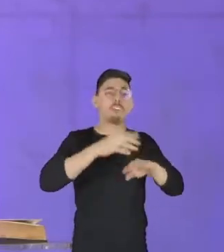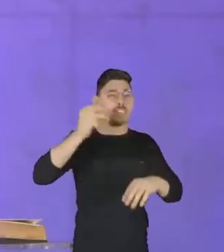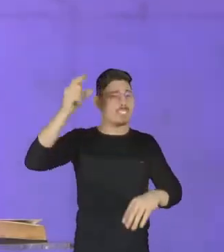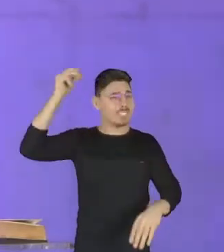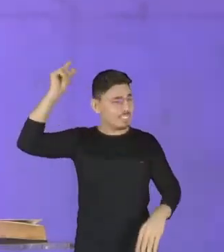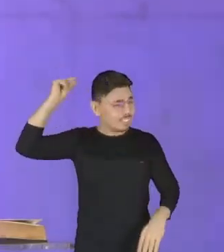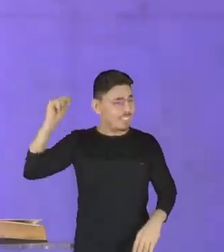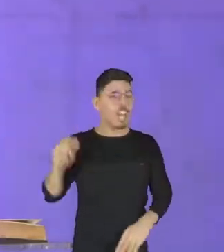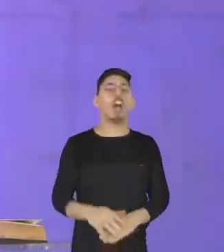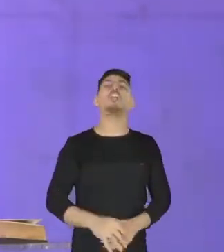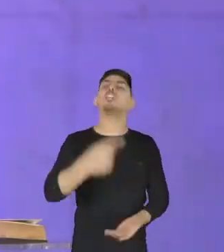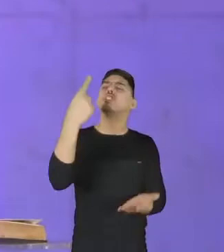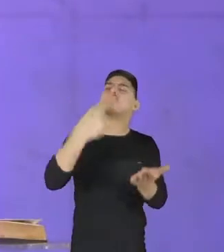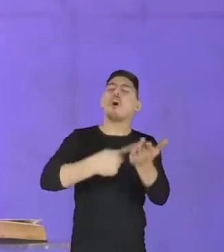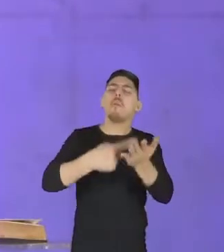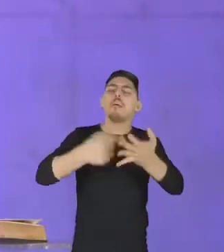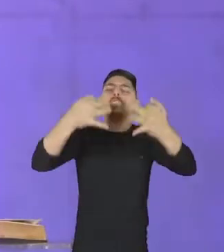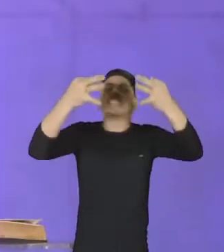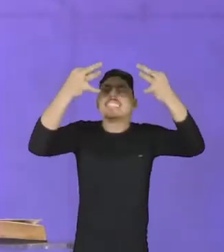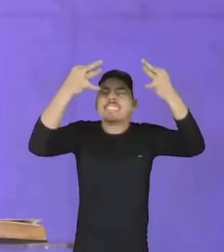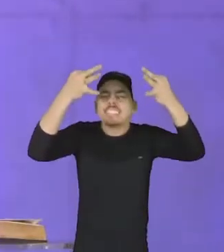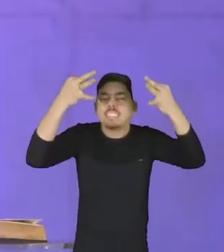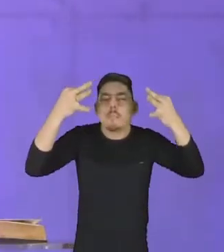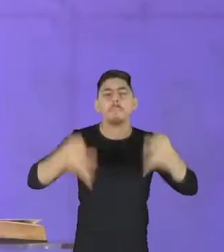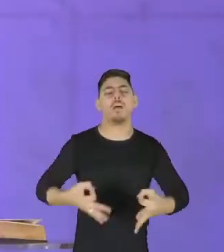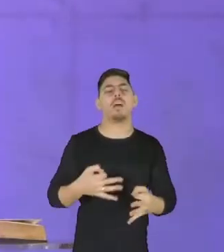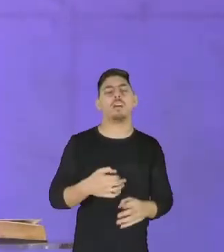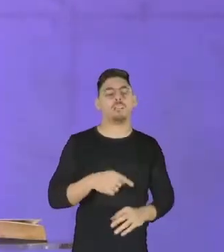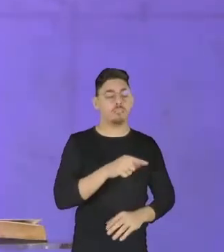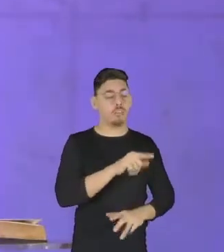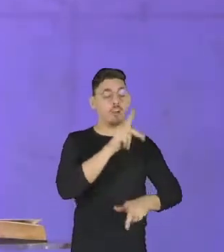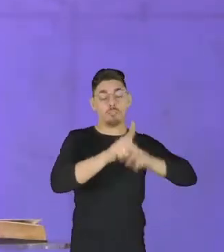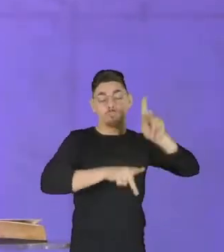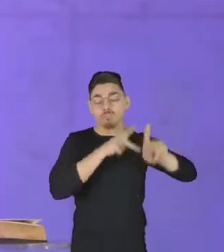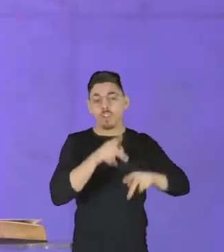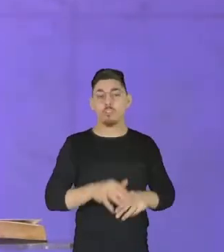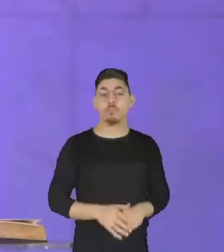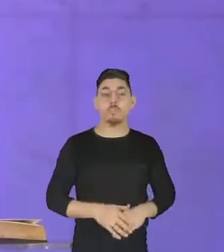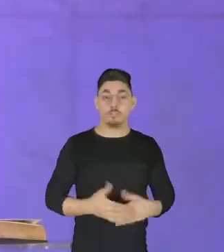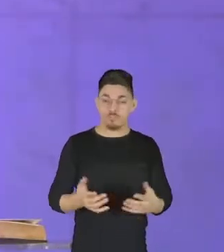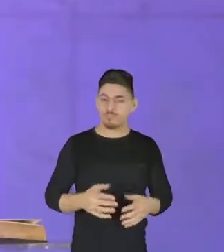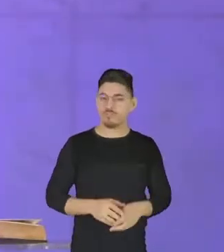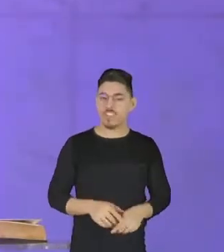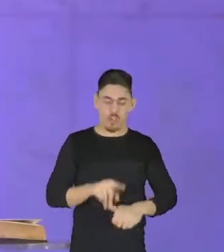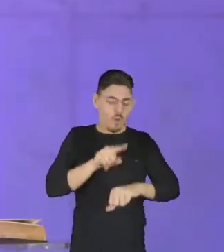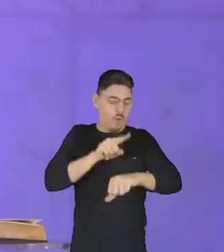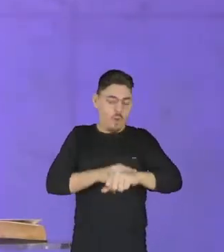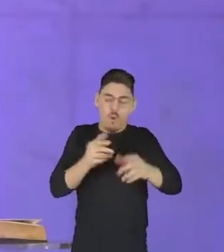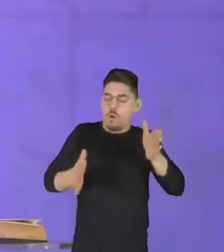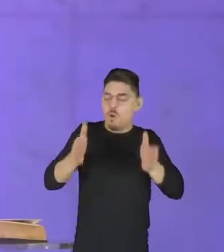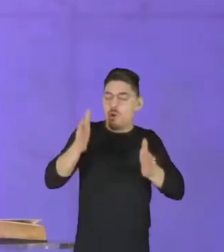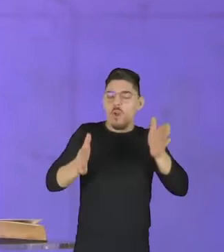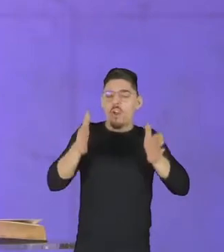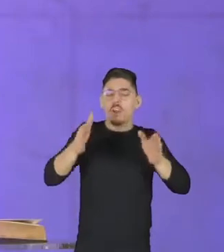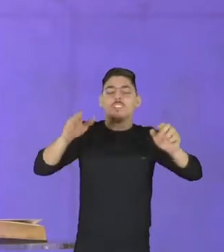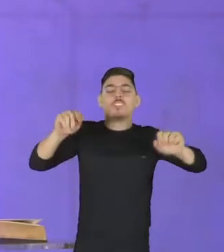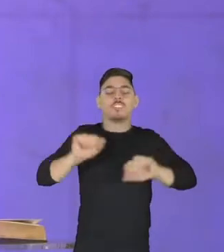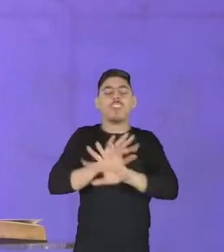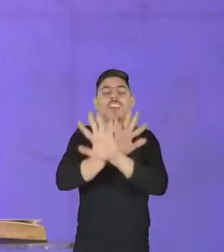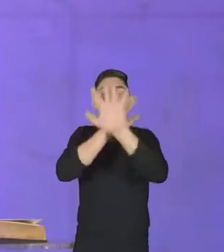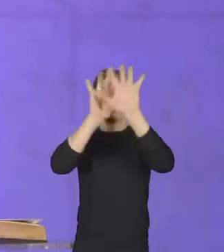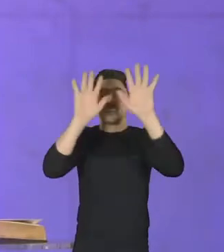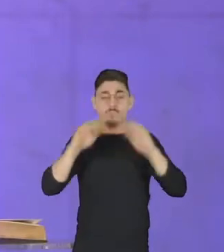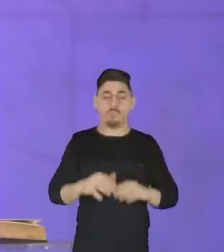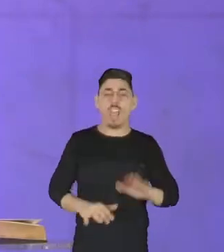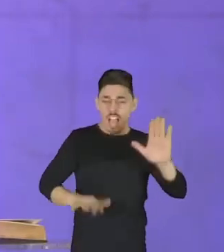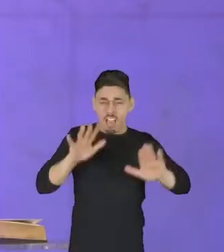cumpriram integralmente na vida do seu povo. Eram dias de glória. E talvez você